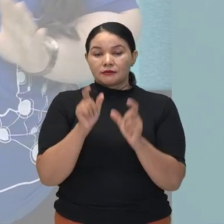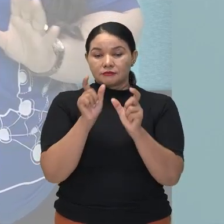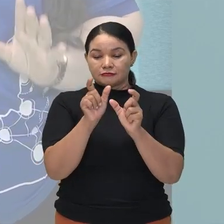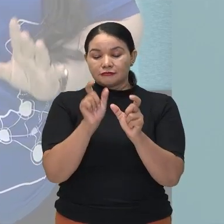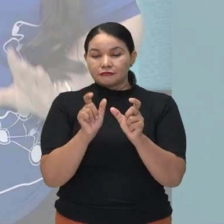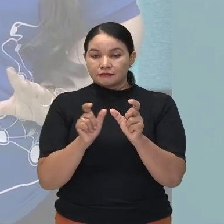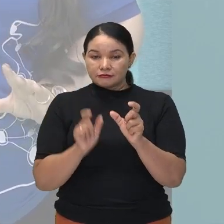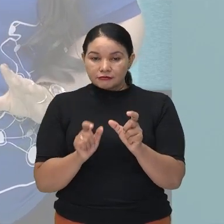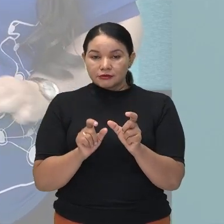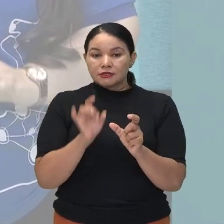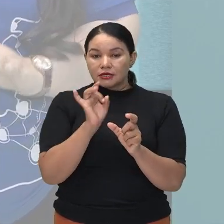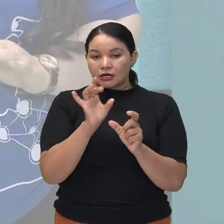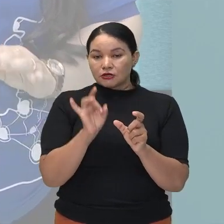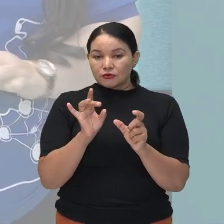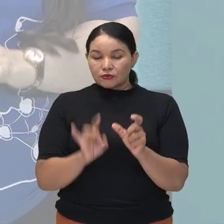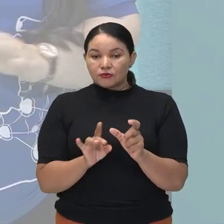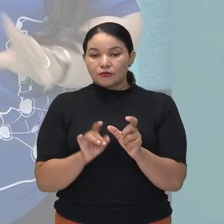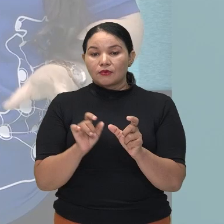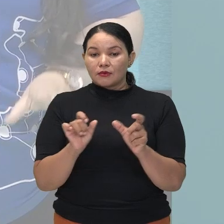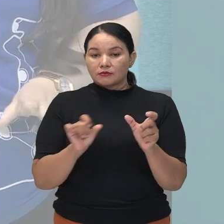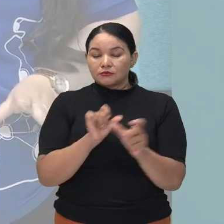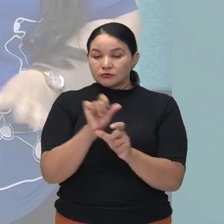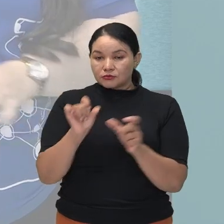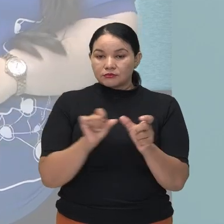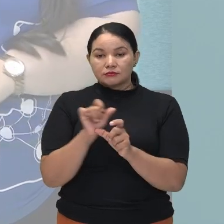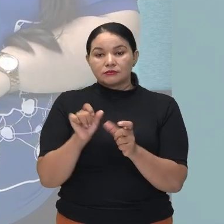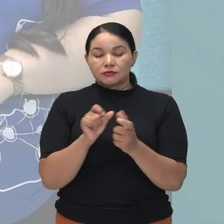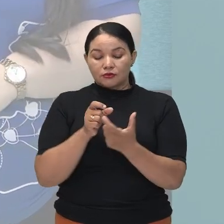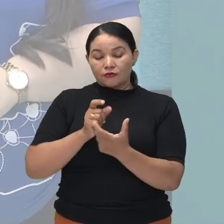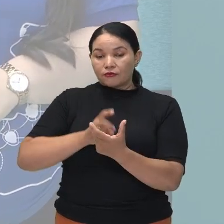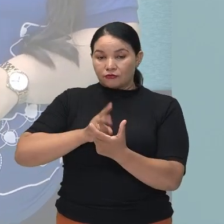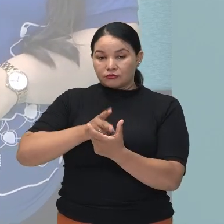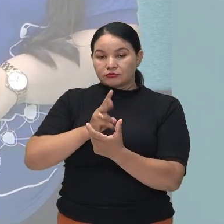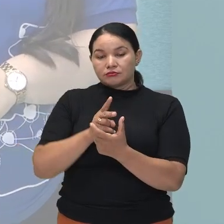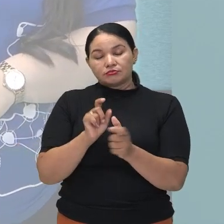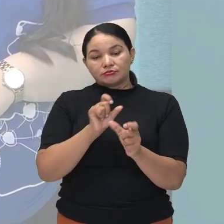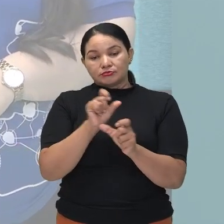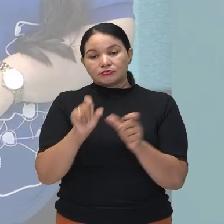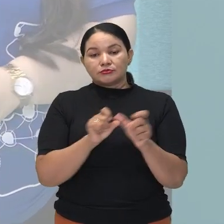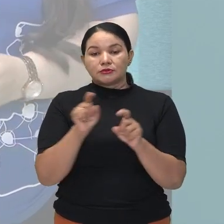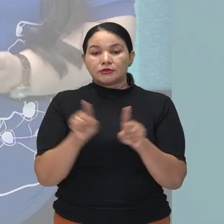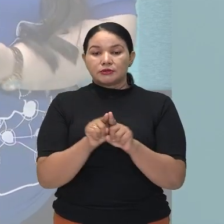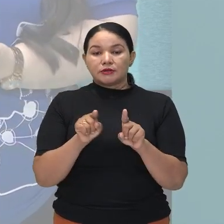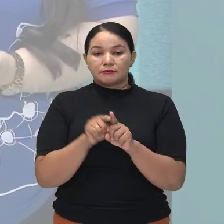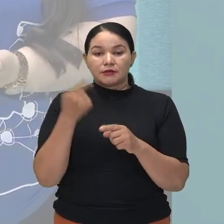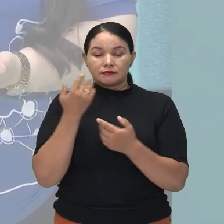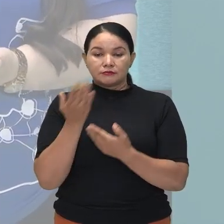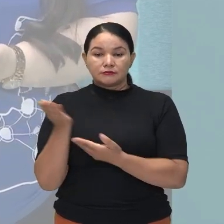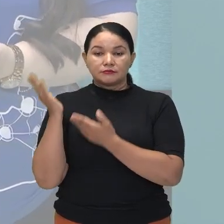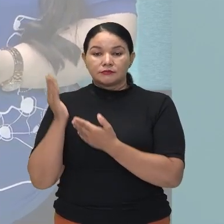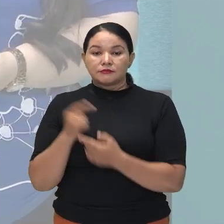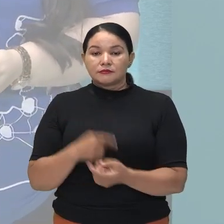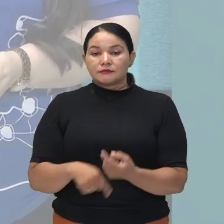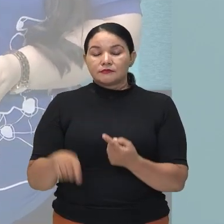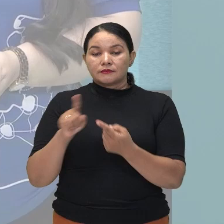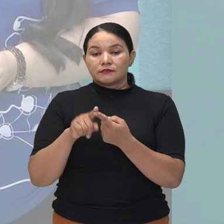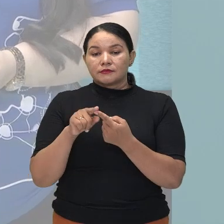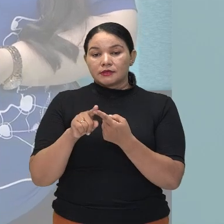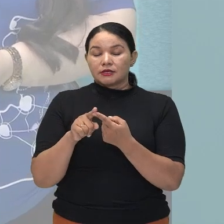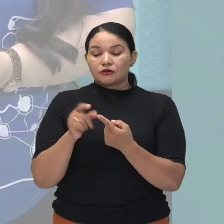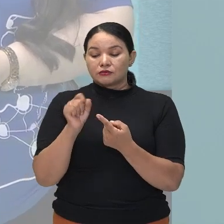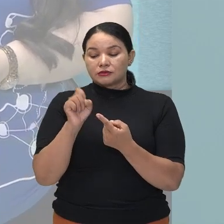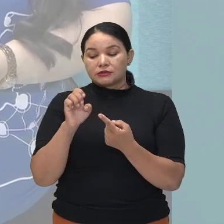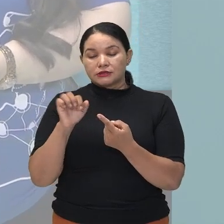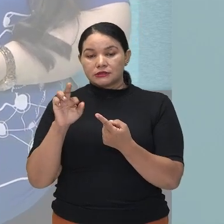dieron, completamente irregular, né, não tem nenhuma estrutura. E temos o ser e o ir que se conjugam exatamente